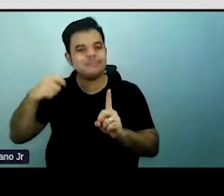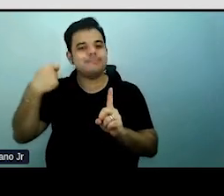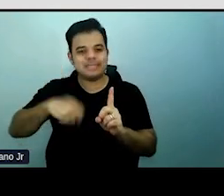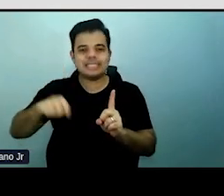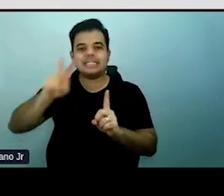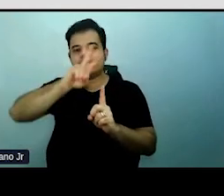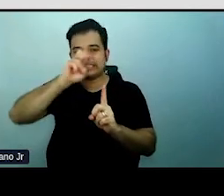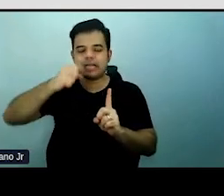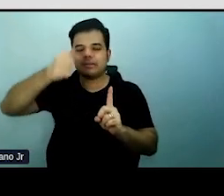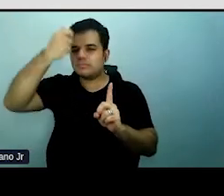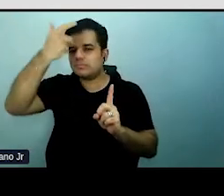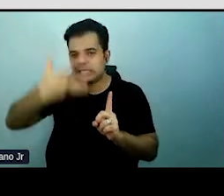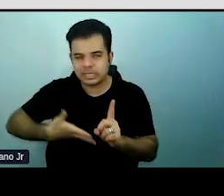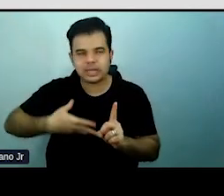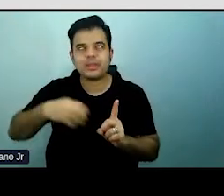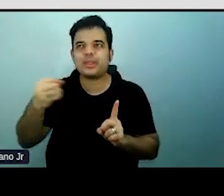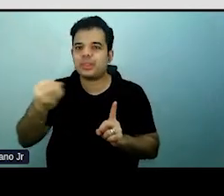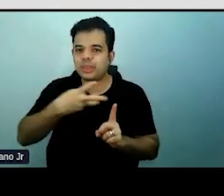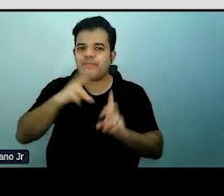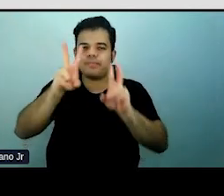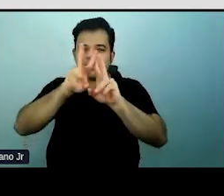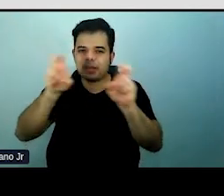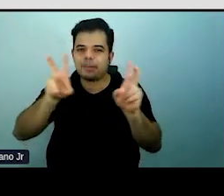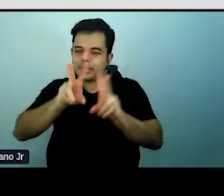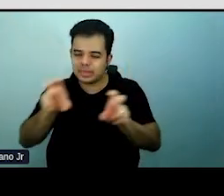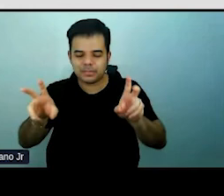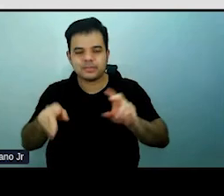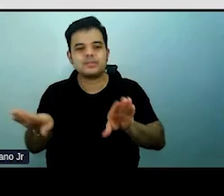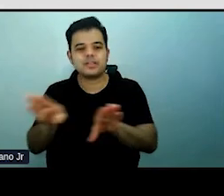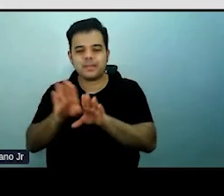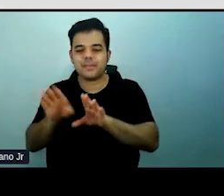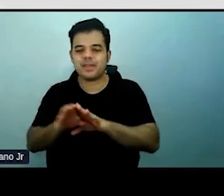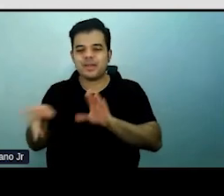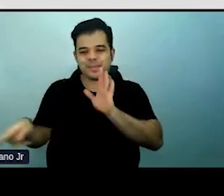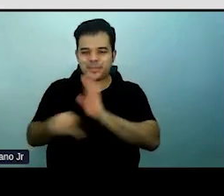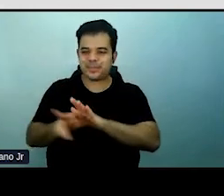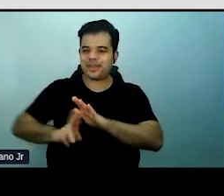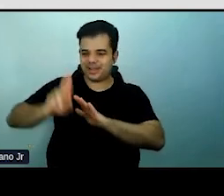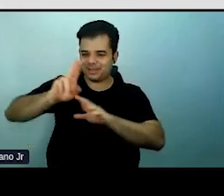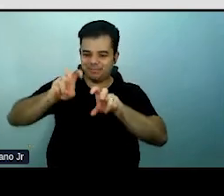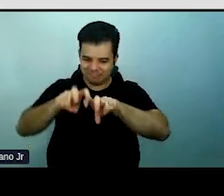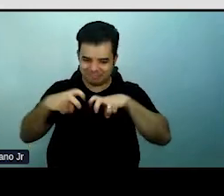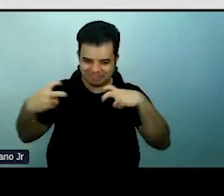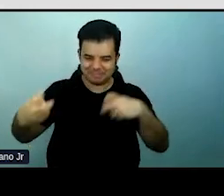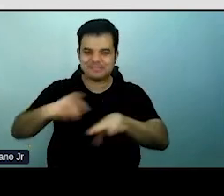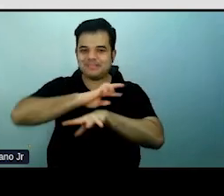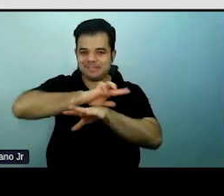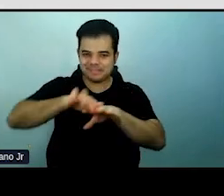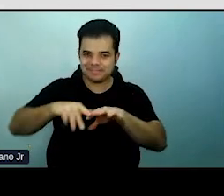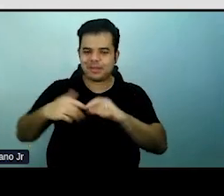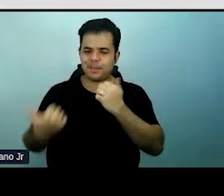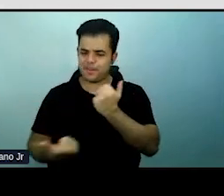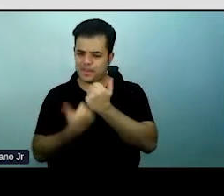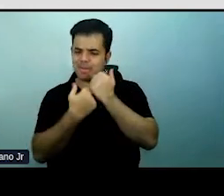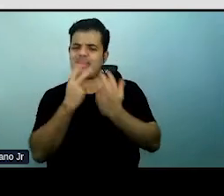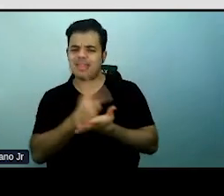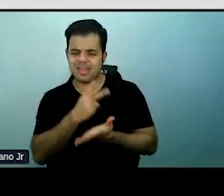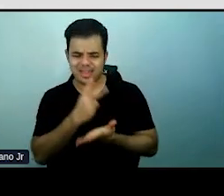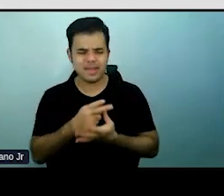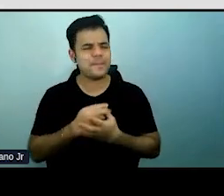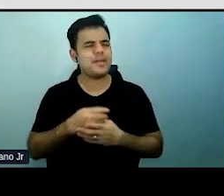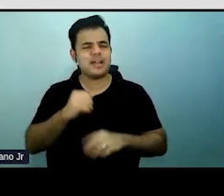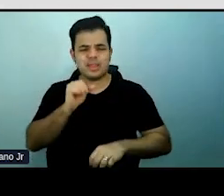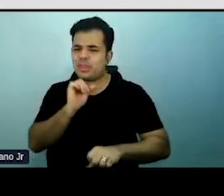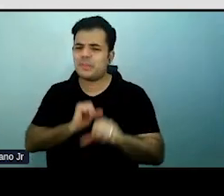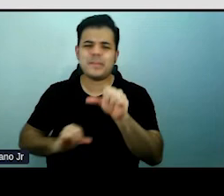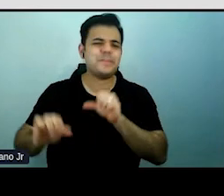sobre esses temas. A gente tem um boarding do Comitê de Diversidade para apoiar sobre isso, então a gente está sempre fomentando ações como